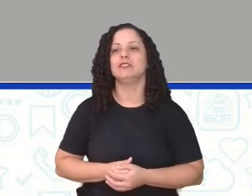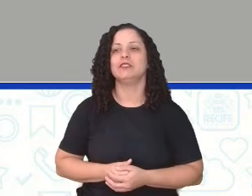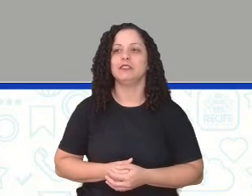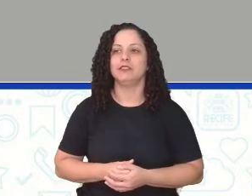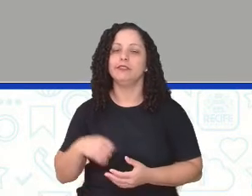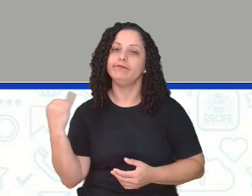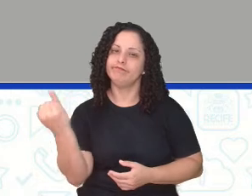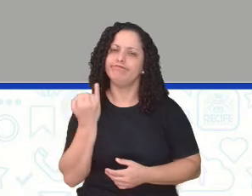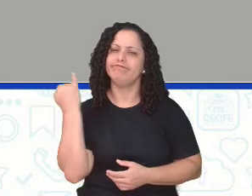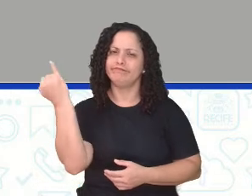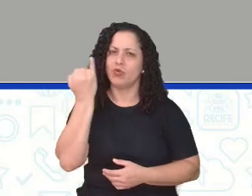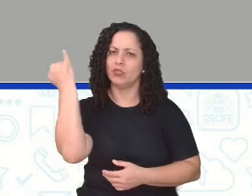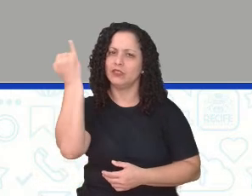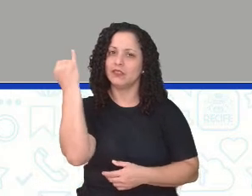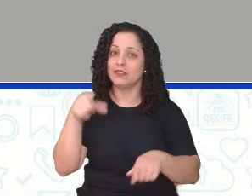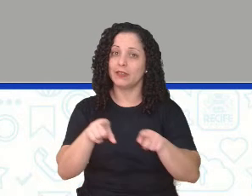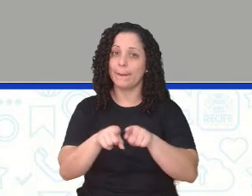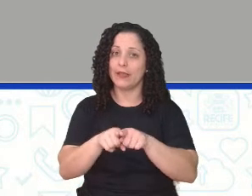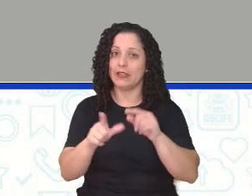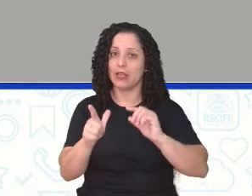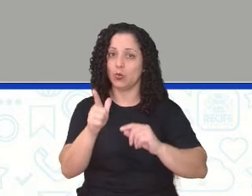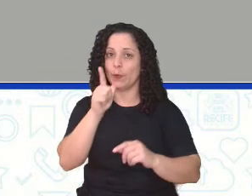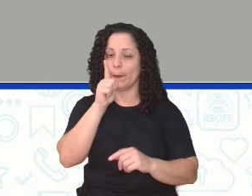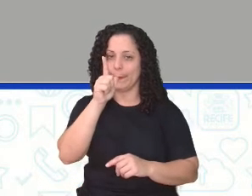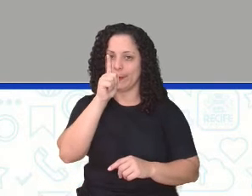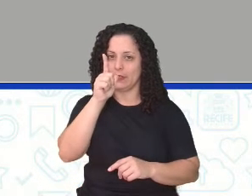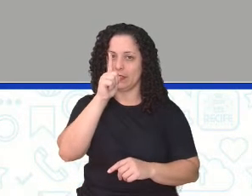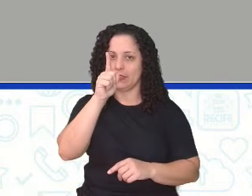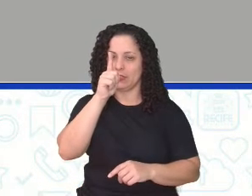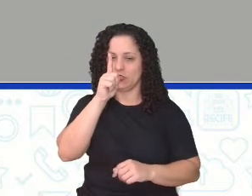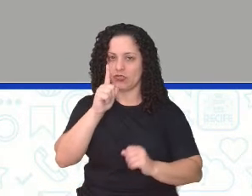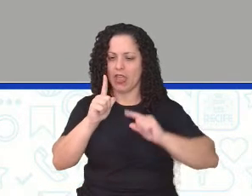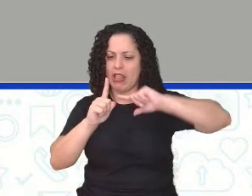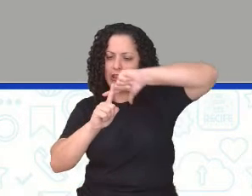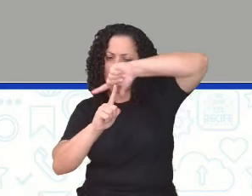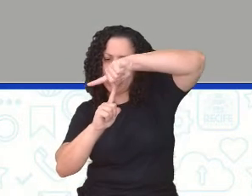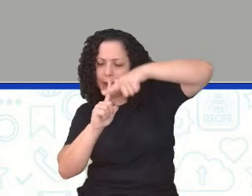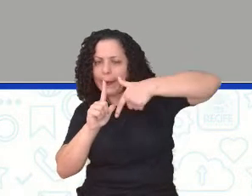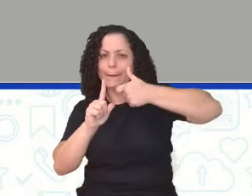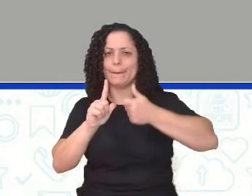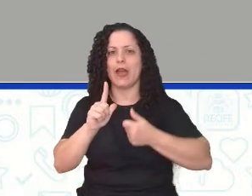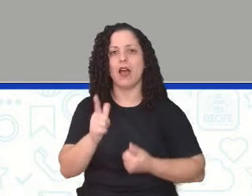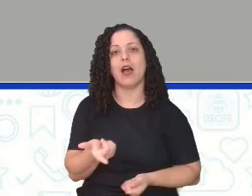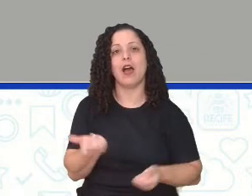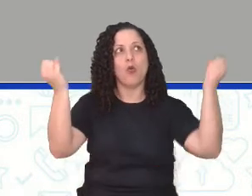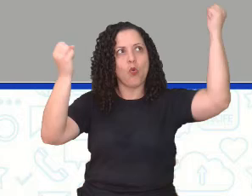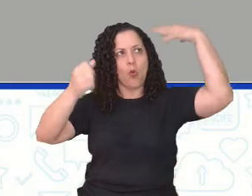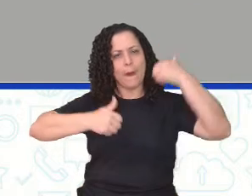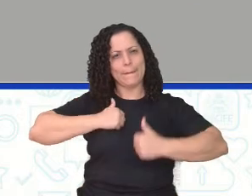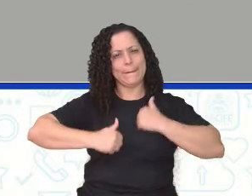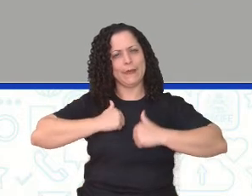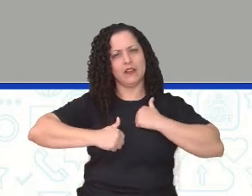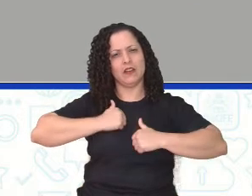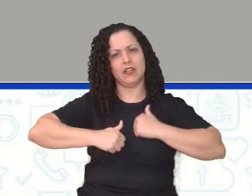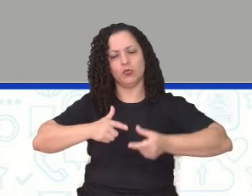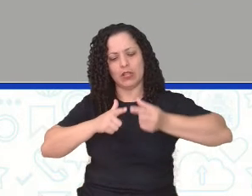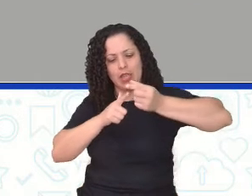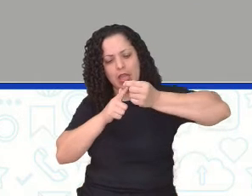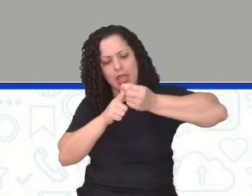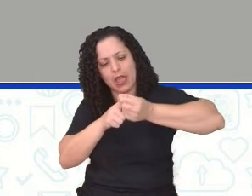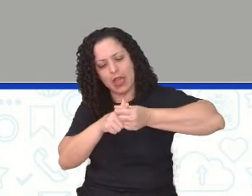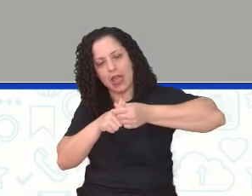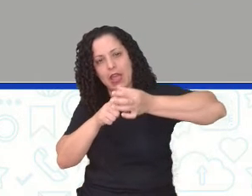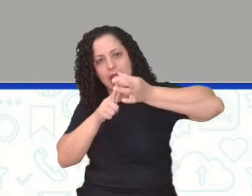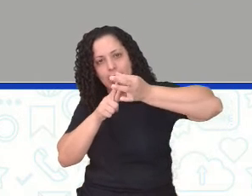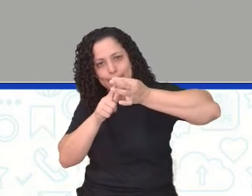digo a importância da limpeza no pênis, né? Ao tomar banho, abrir o prepúcio, que é aquela pele que reveste o pênis,